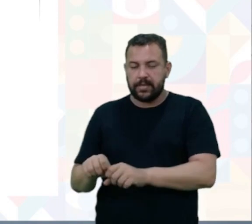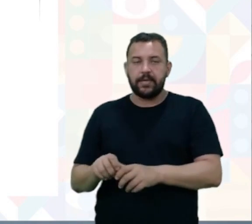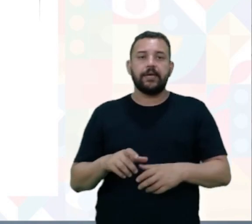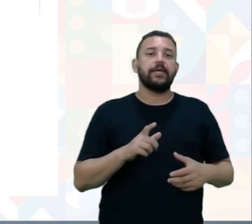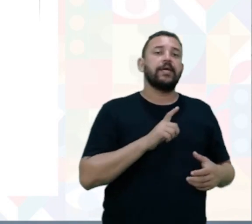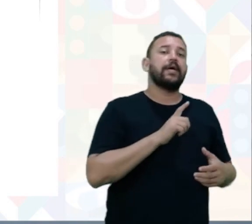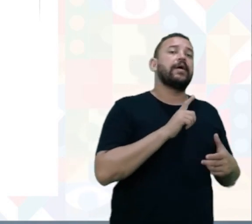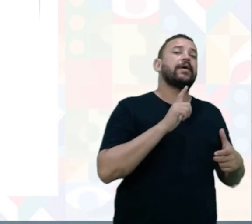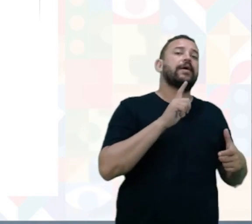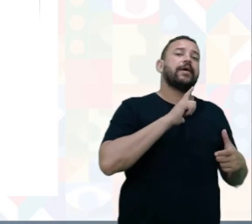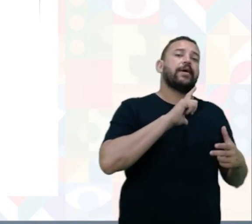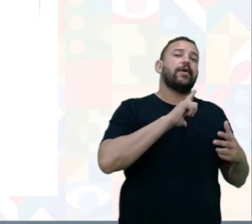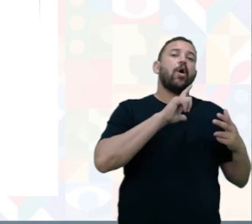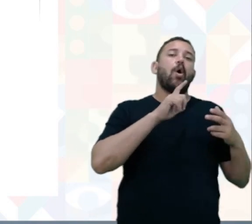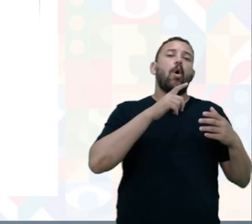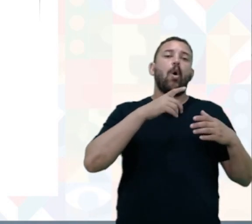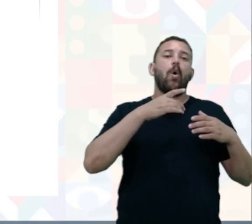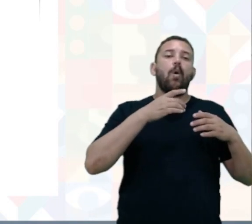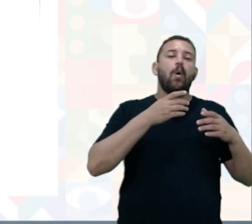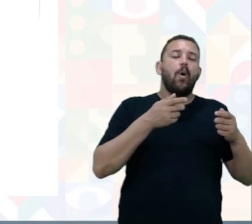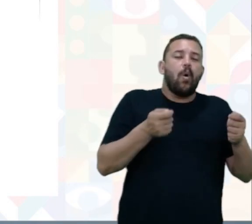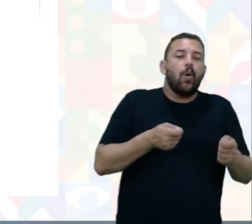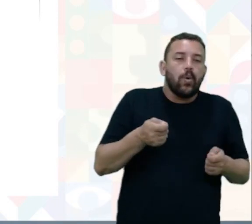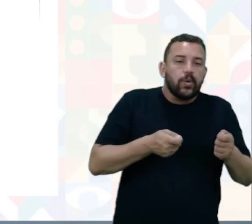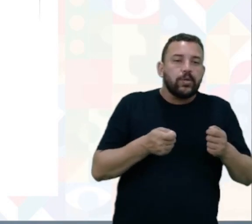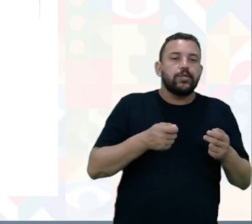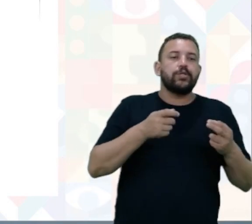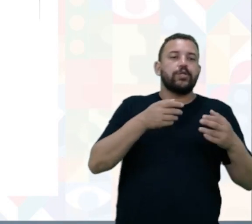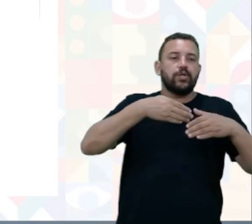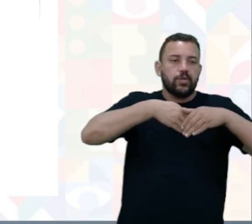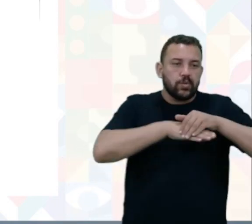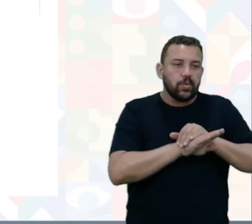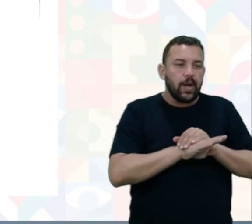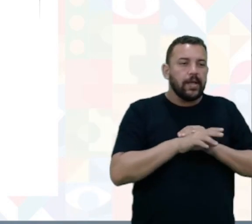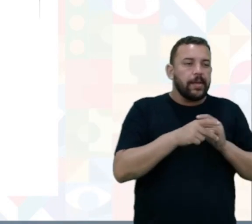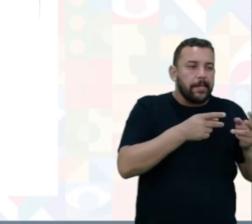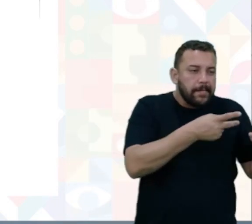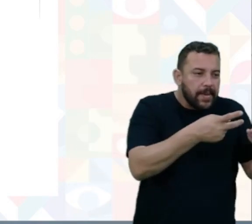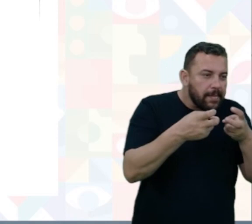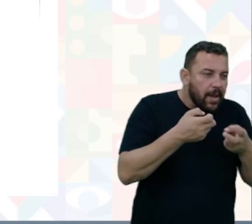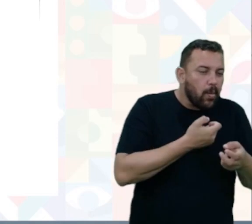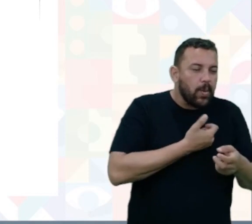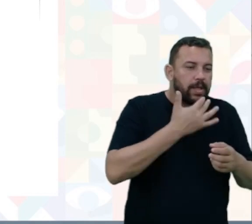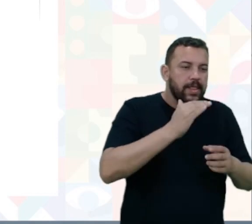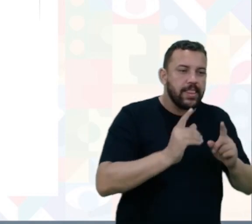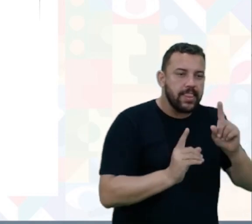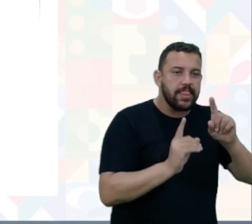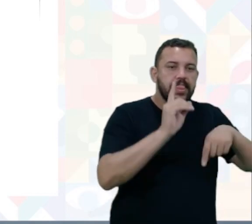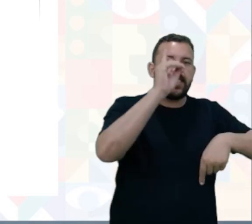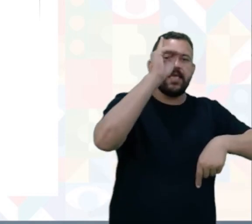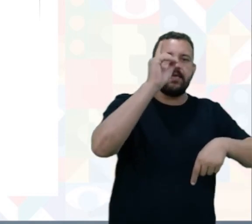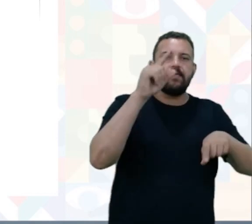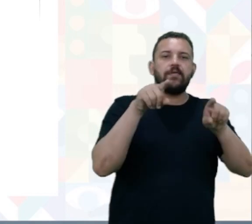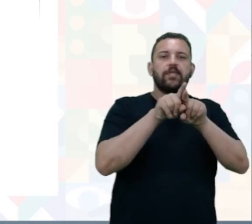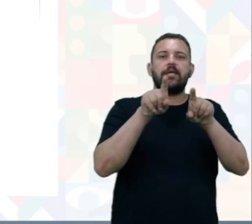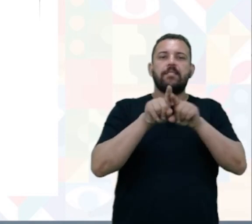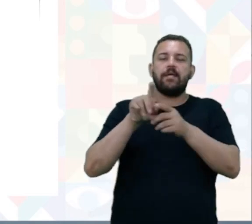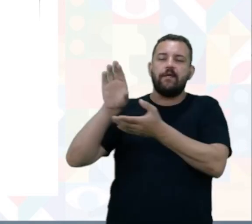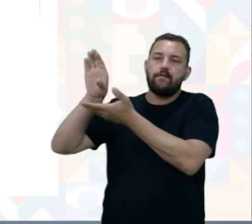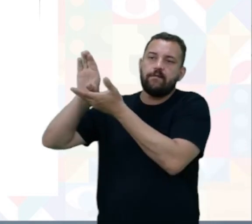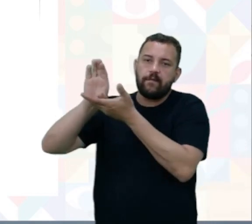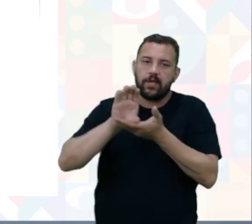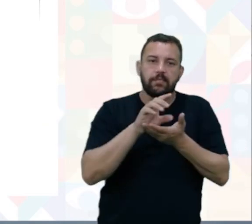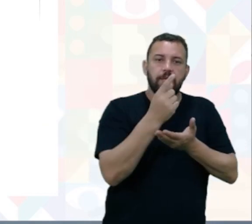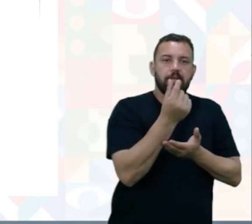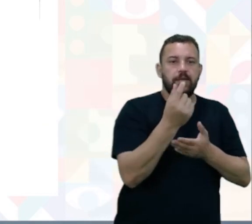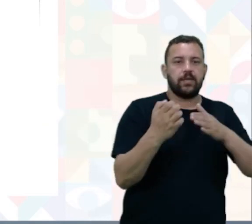é o responsável pelo acompanhamento e controle do nível do estoque e o investimento financeiro envolvido,